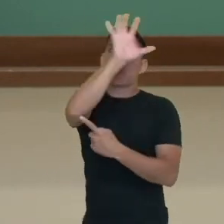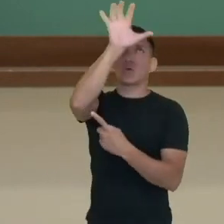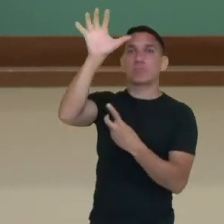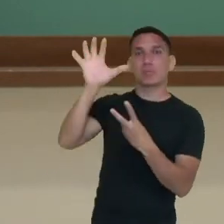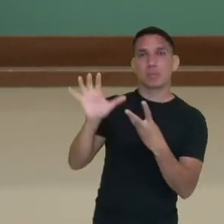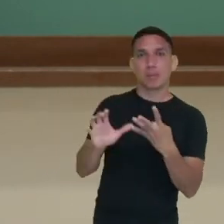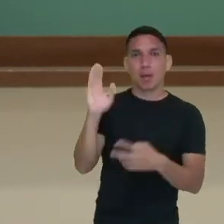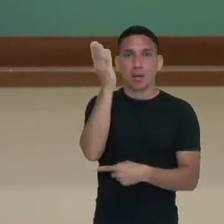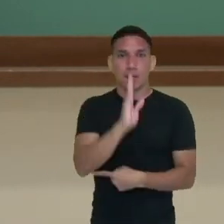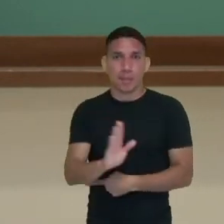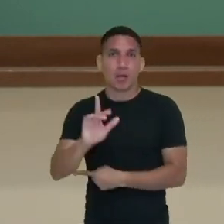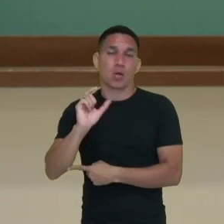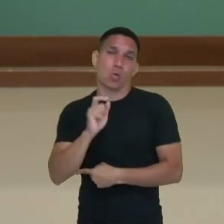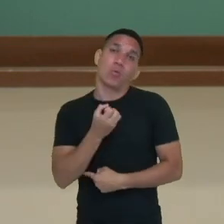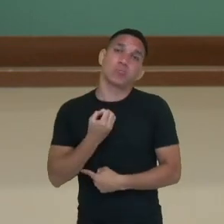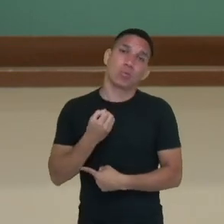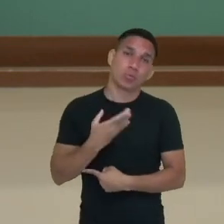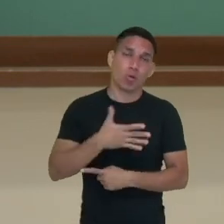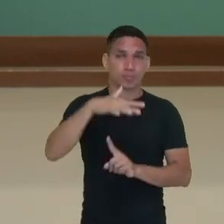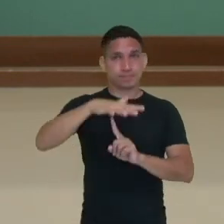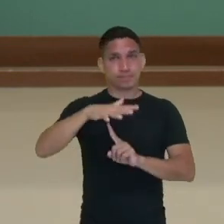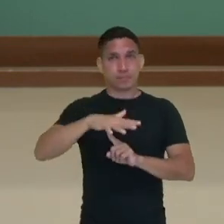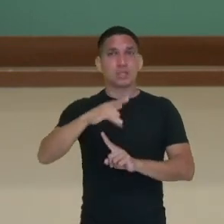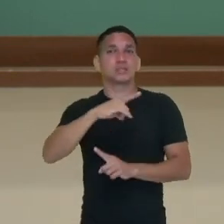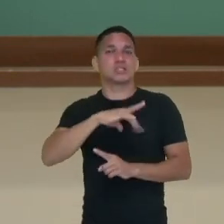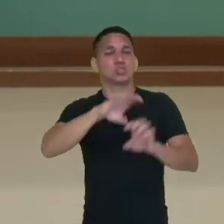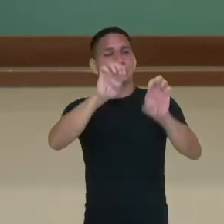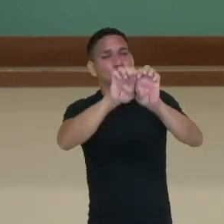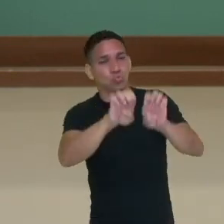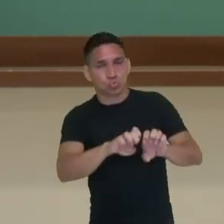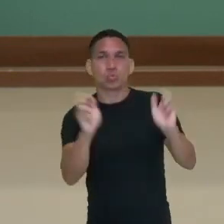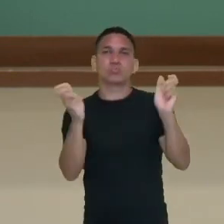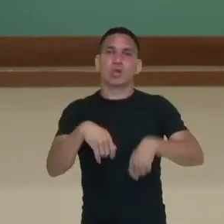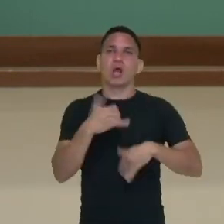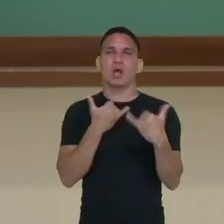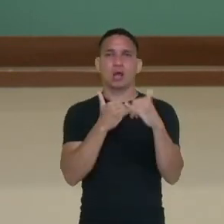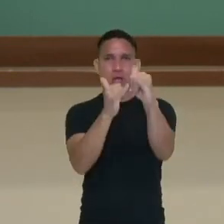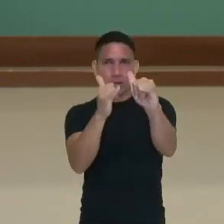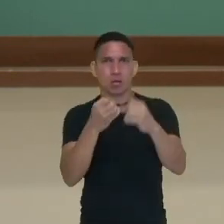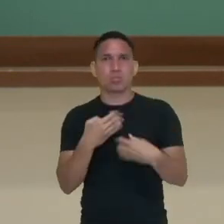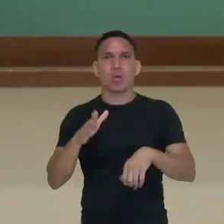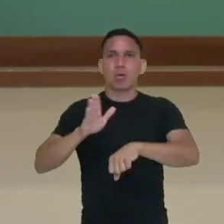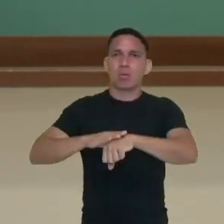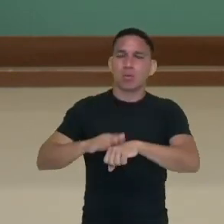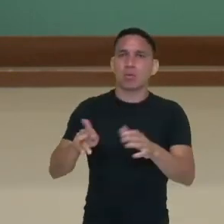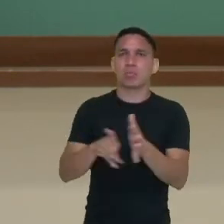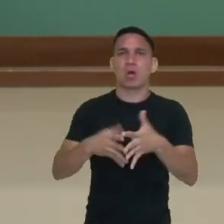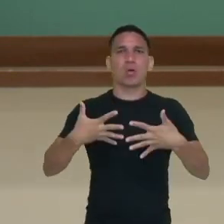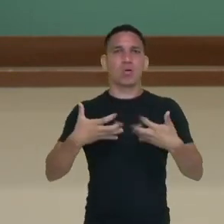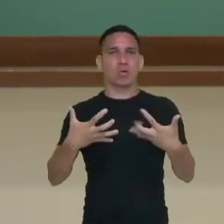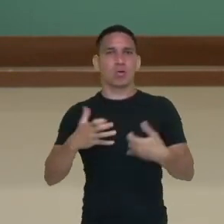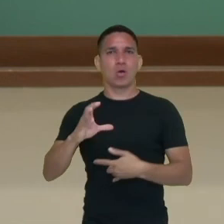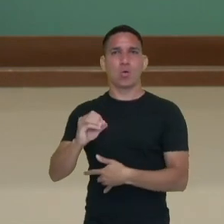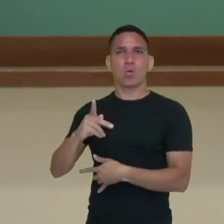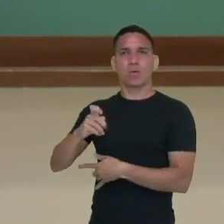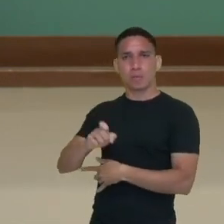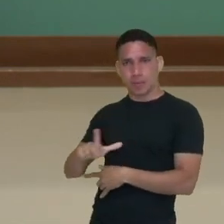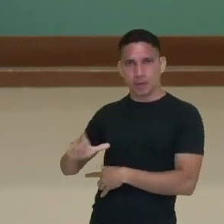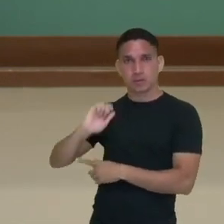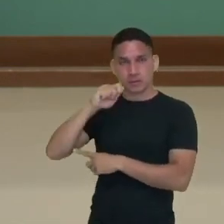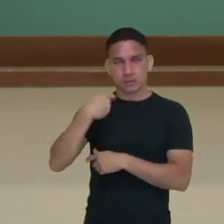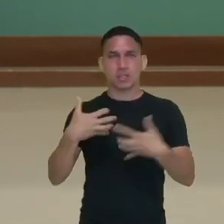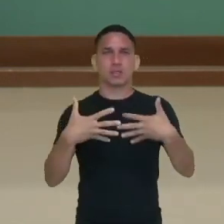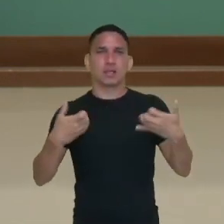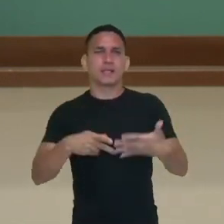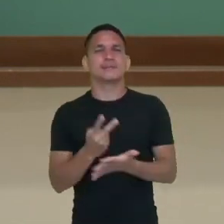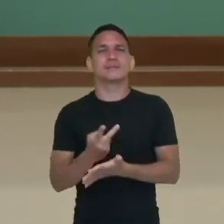Brasil, está relativamente bem, né? Tem uma infraestrutura de energia elétrica por meio da Copel, né? Um pouquinho melhor. A Copel todos os